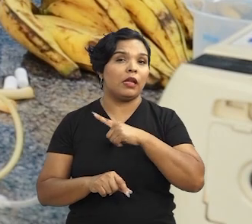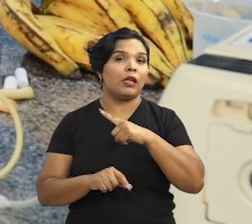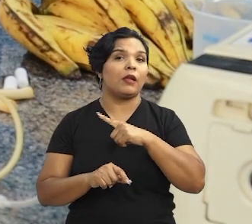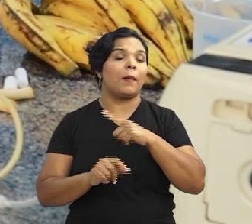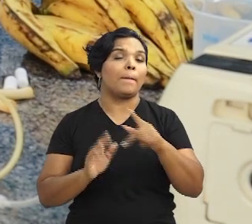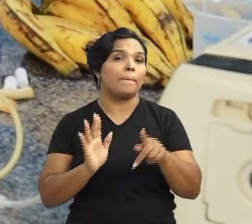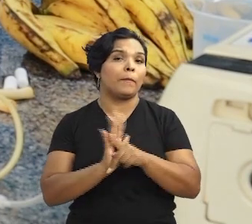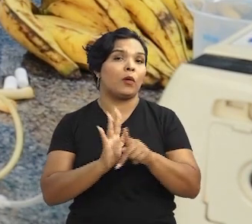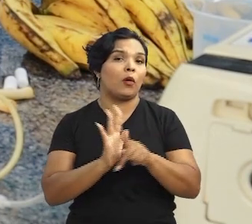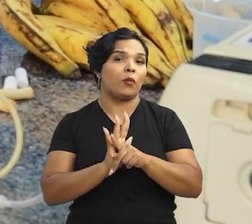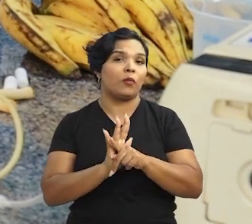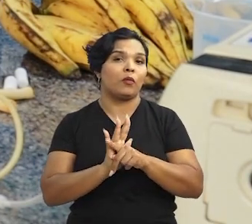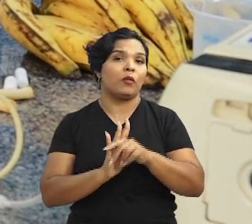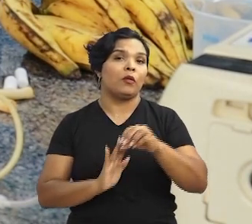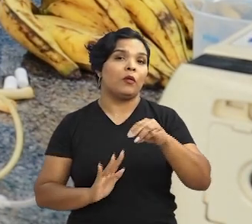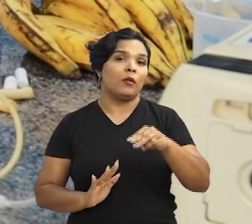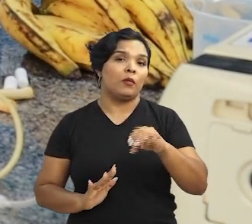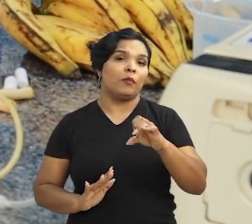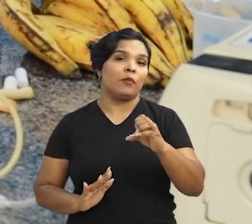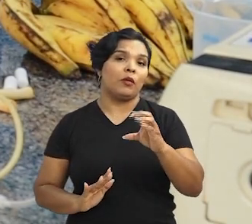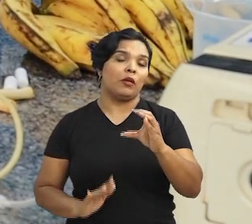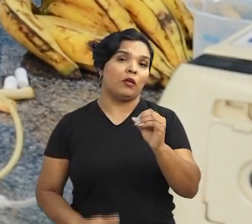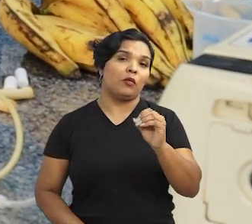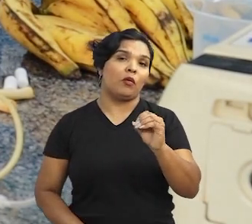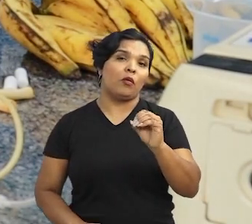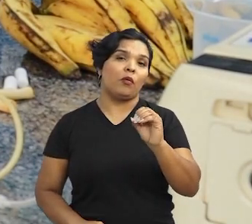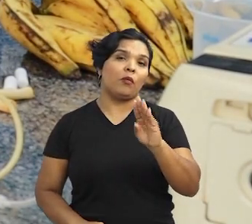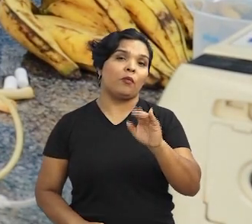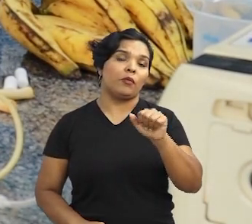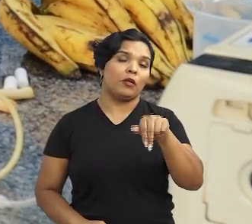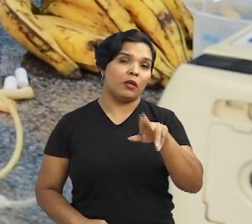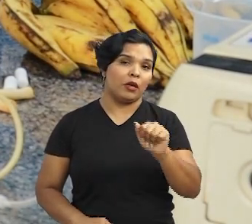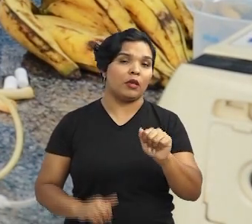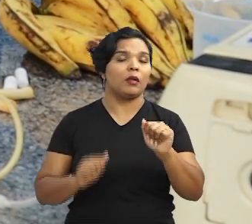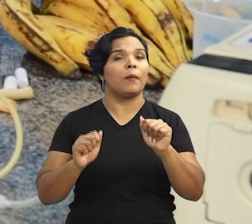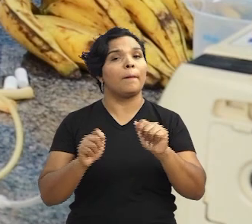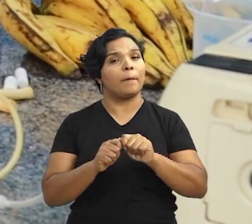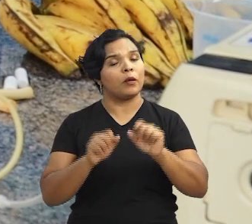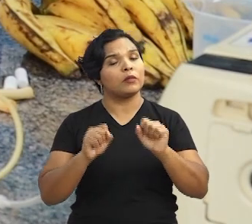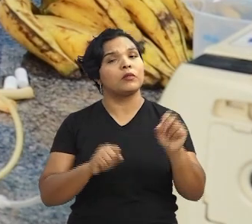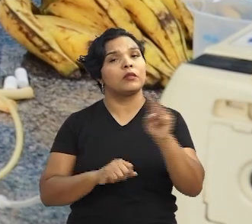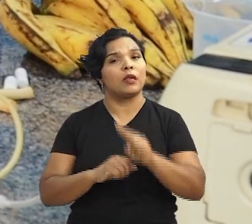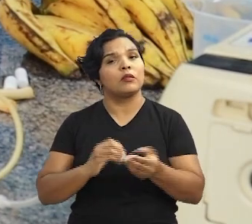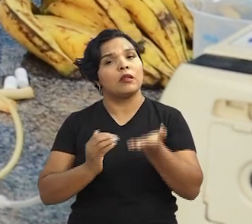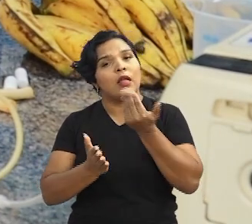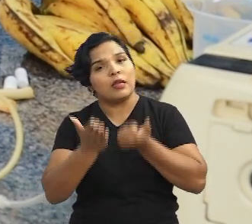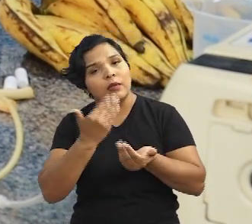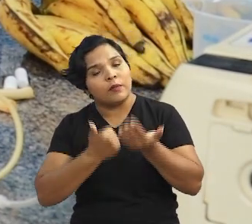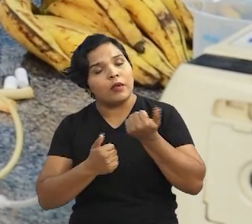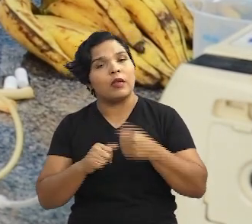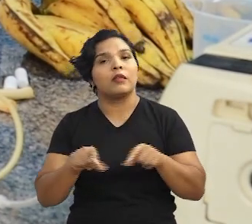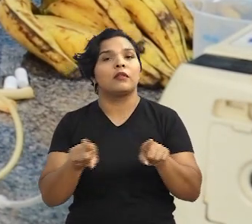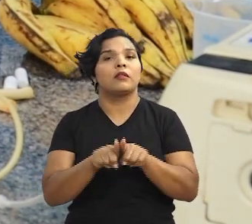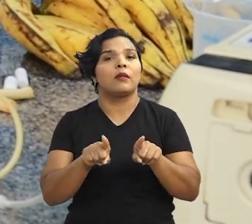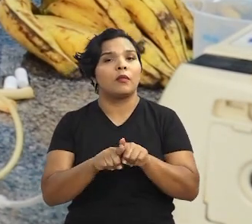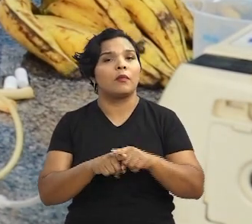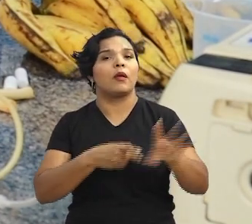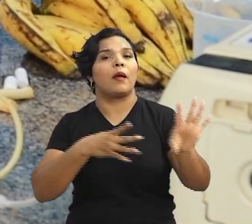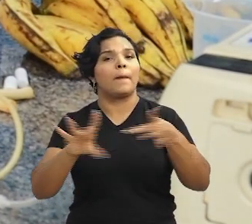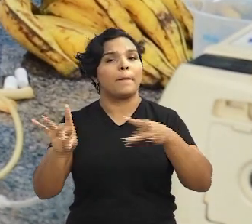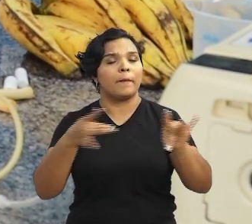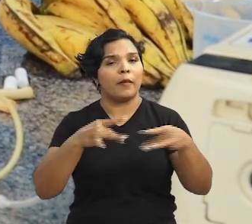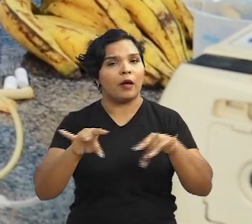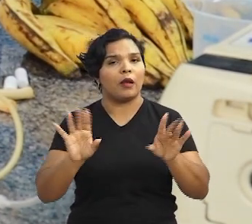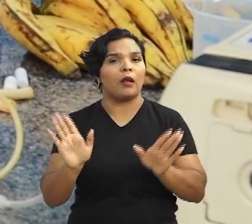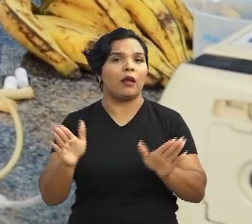ele tem uma função antimicrobiana, ele pode ser utilizado na formulação de alimentos, ou ele pode ser utilizado na formulação